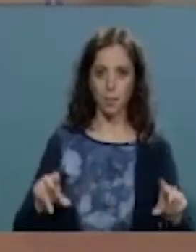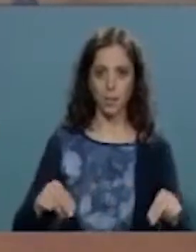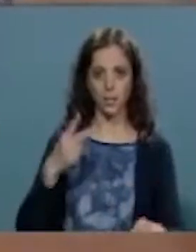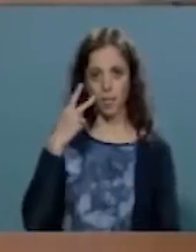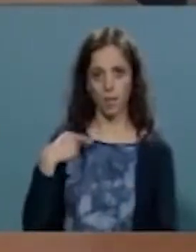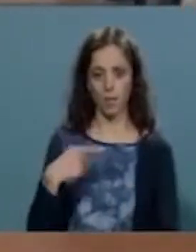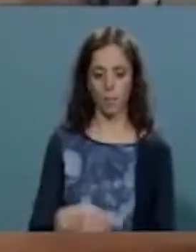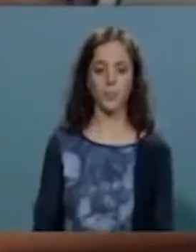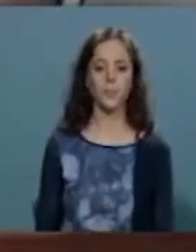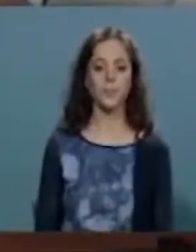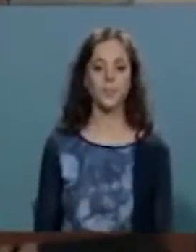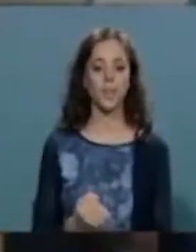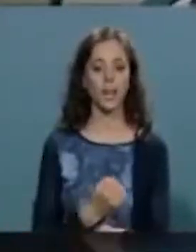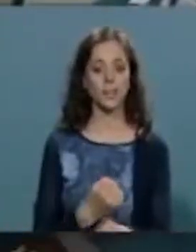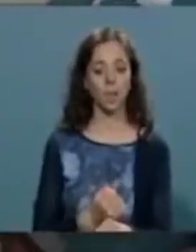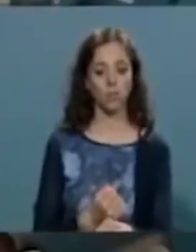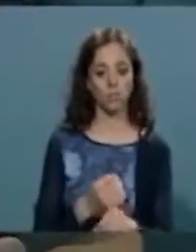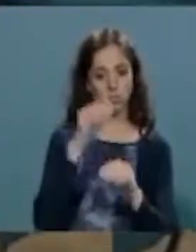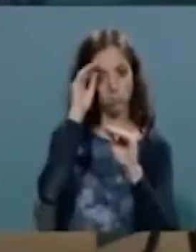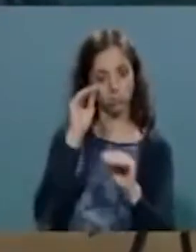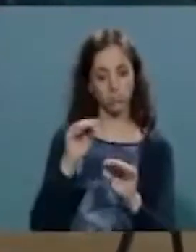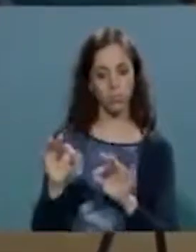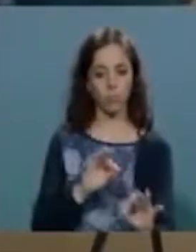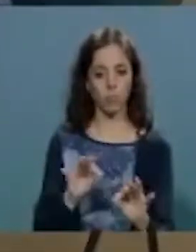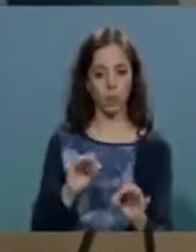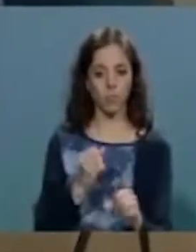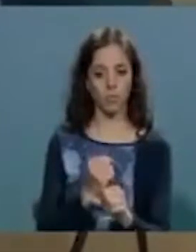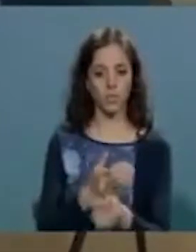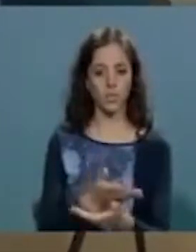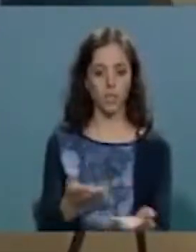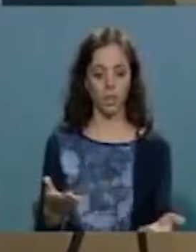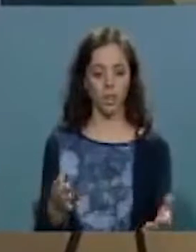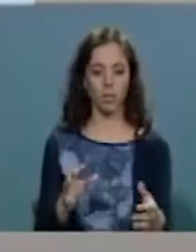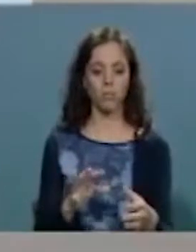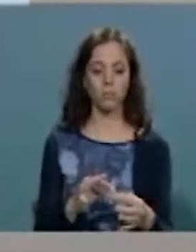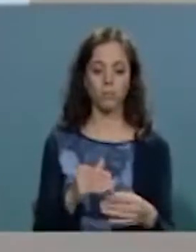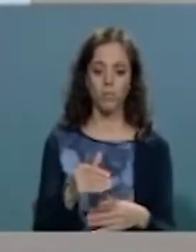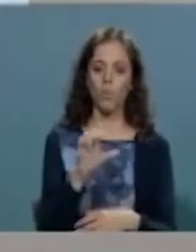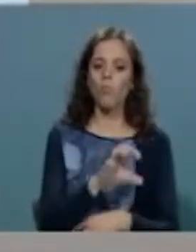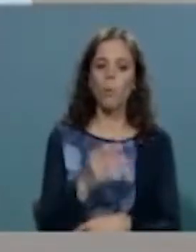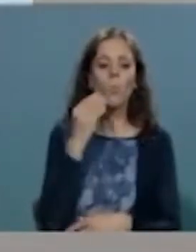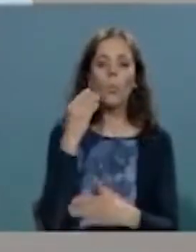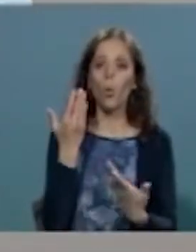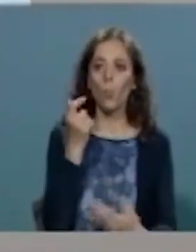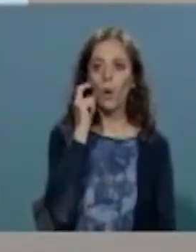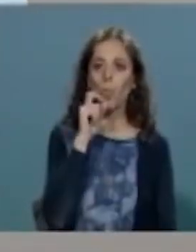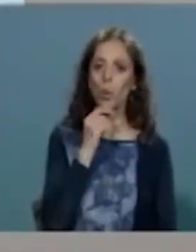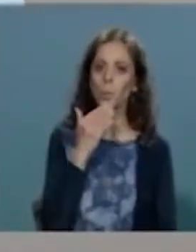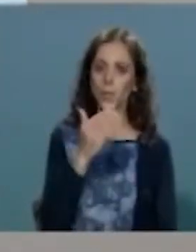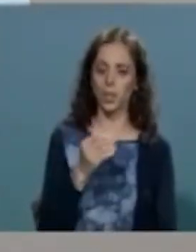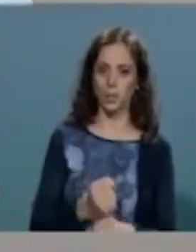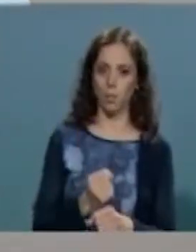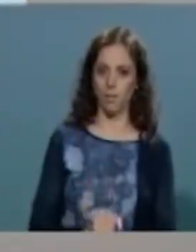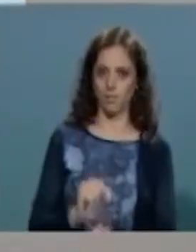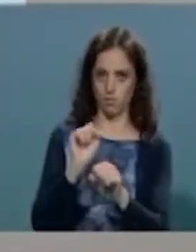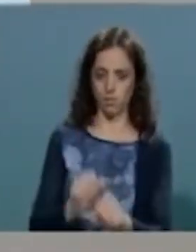diária estas ações que vocês estão estão preparados para fazer são feitos serão feitas de forma quem é que pode solicitar o